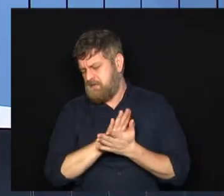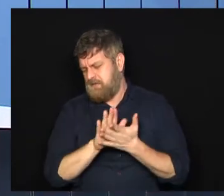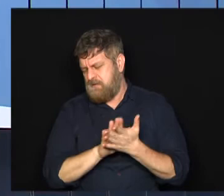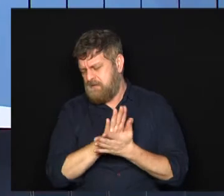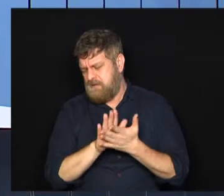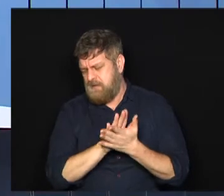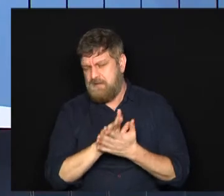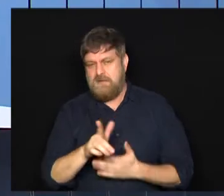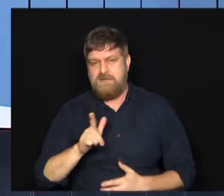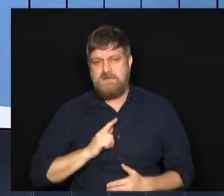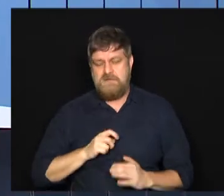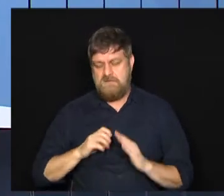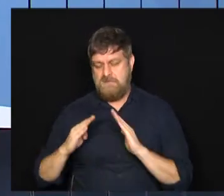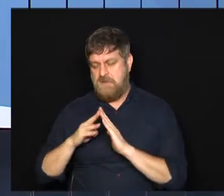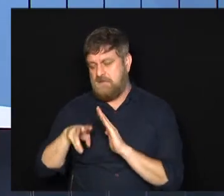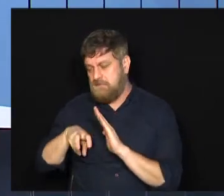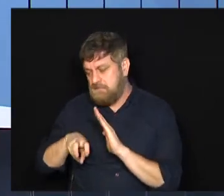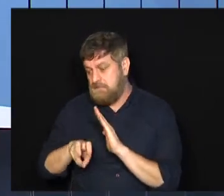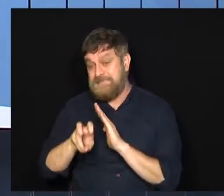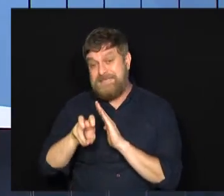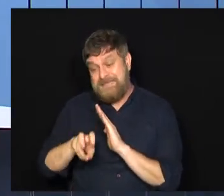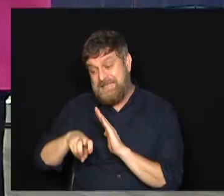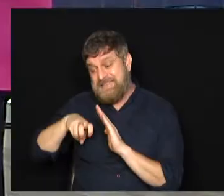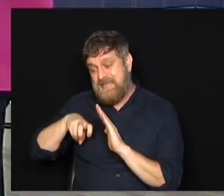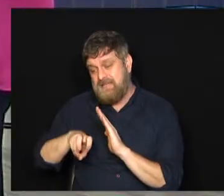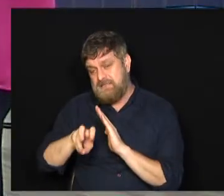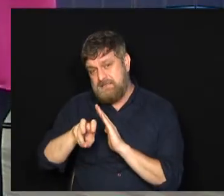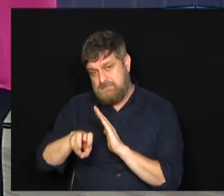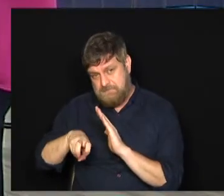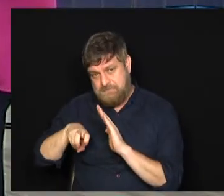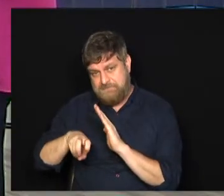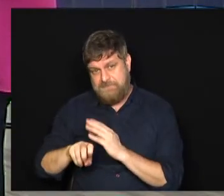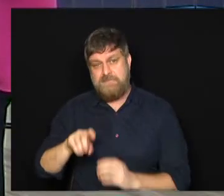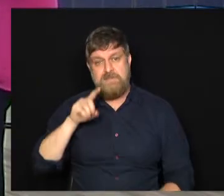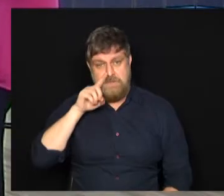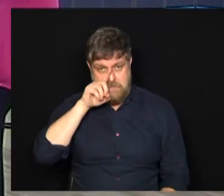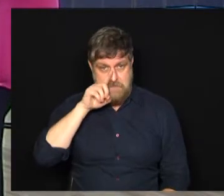cena o sedentarismo, e é um risco muito grande também, né?